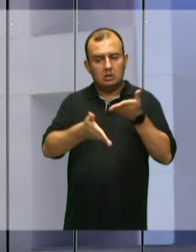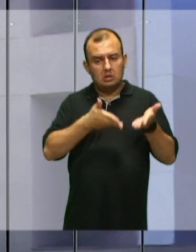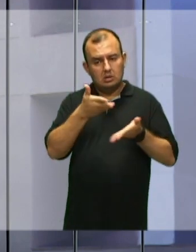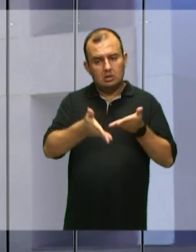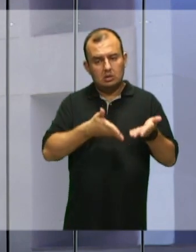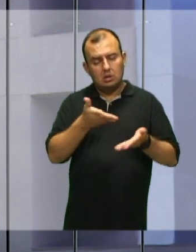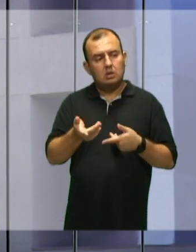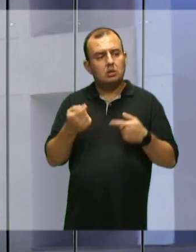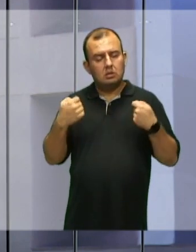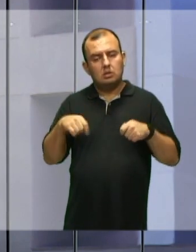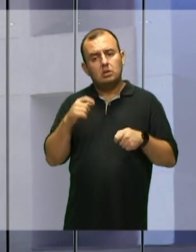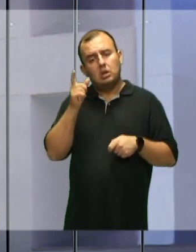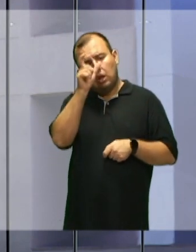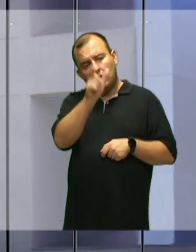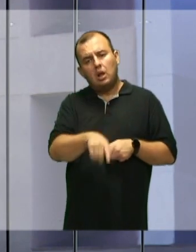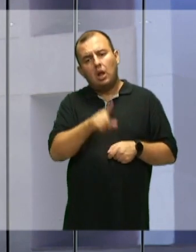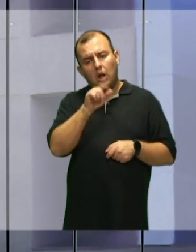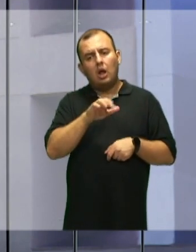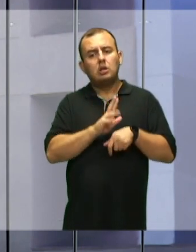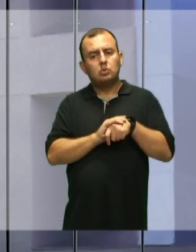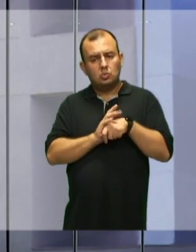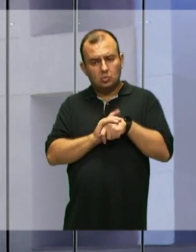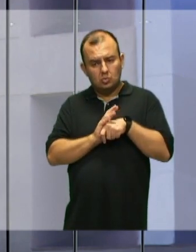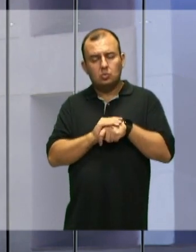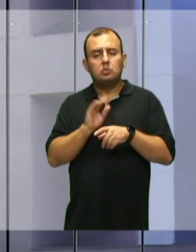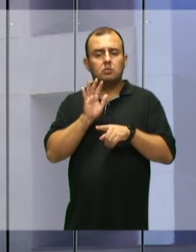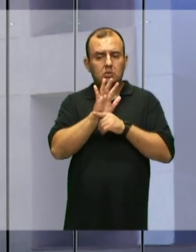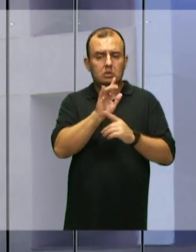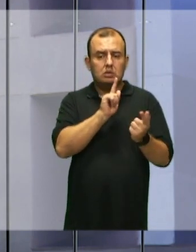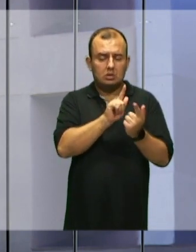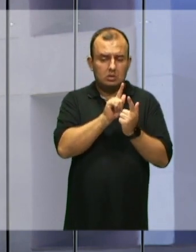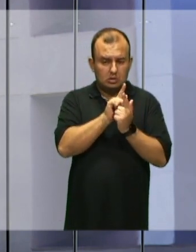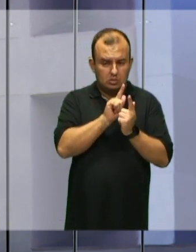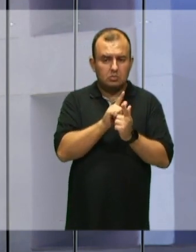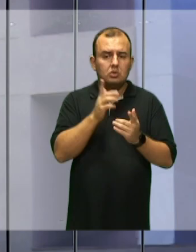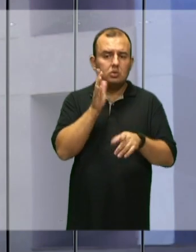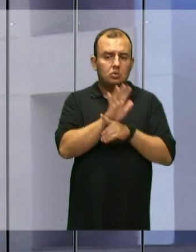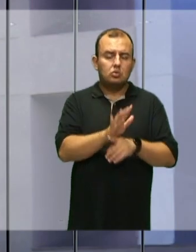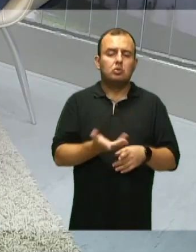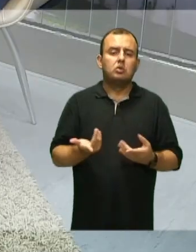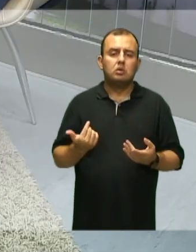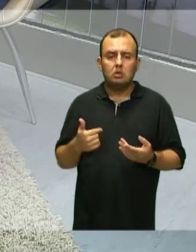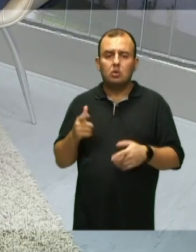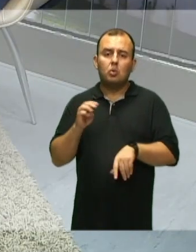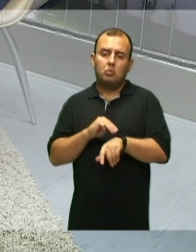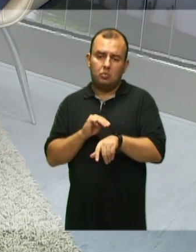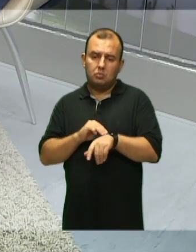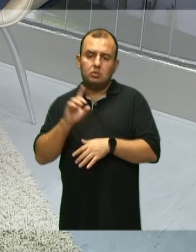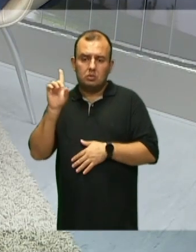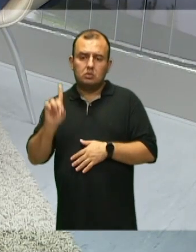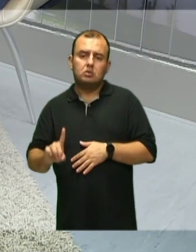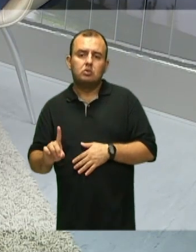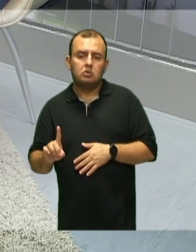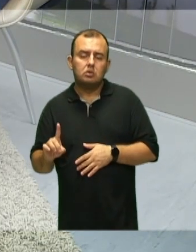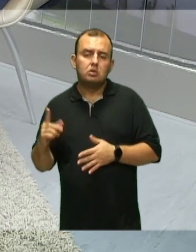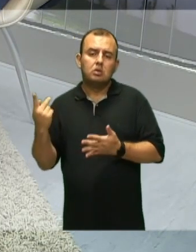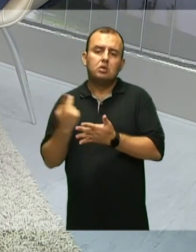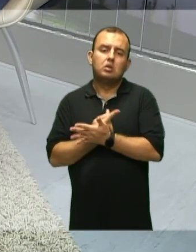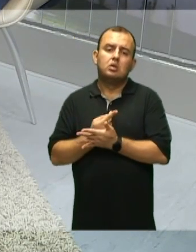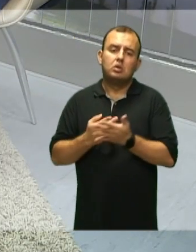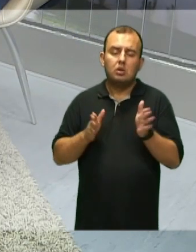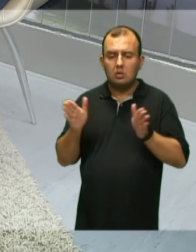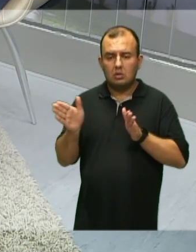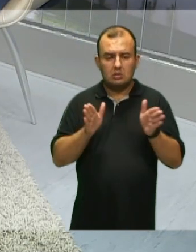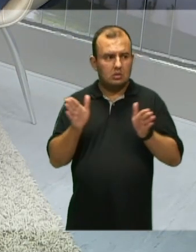uma pessoa realmente doente uma pessoa que precisa de ajuda precisa de assistência né então por isso também a tem que f em algum momento ela teve direitos violados por não ter acesso a alguma